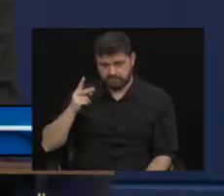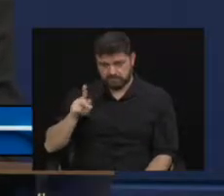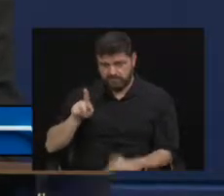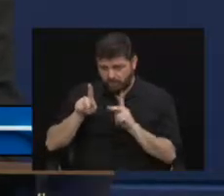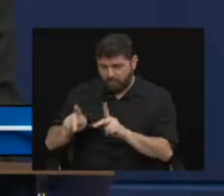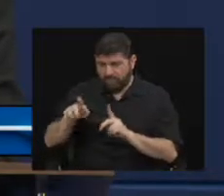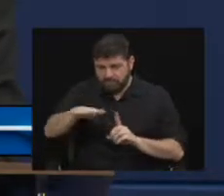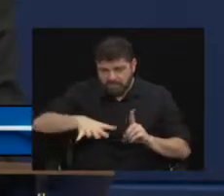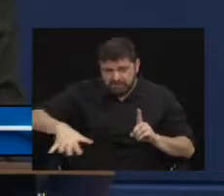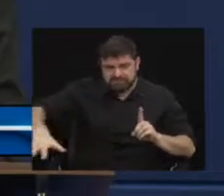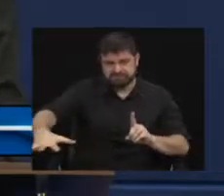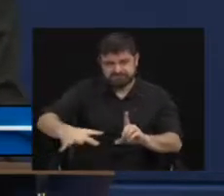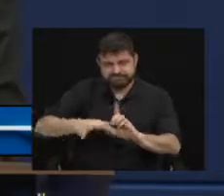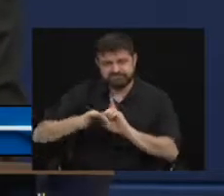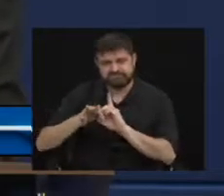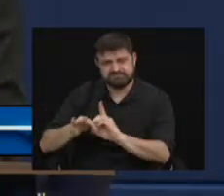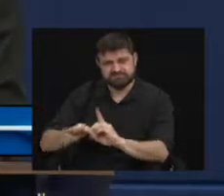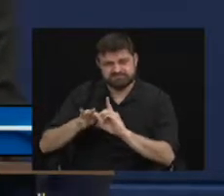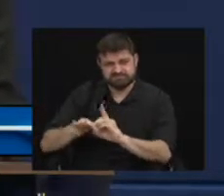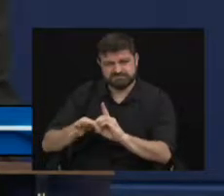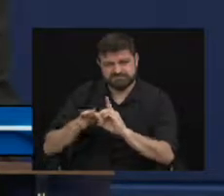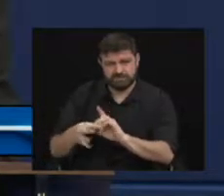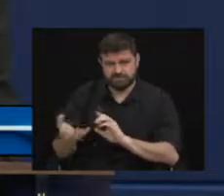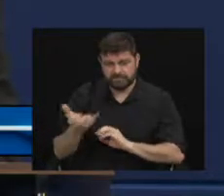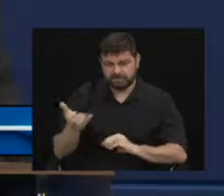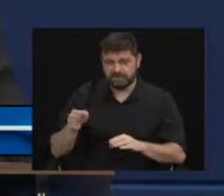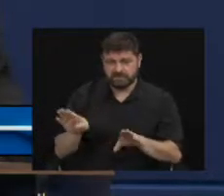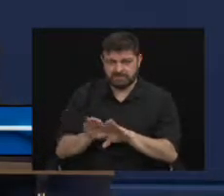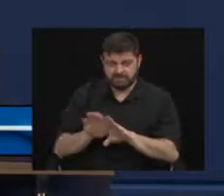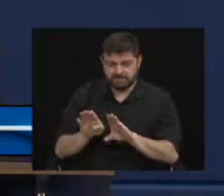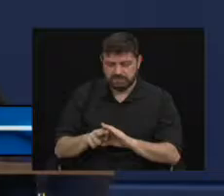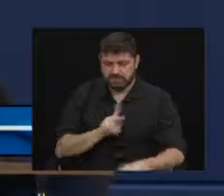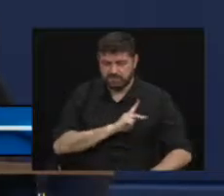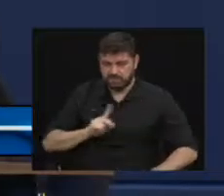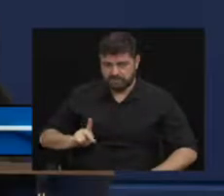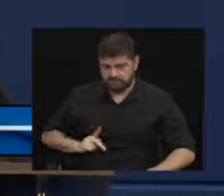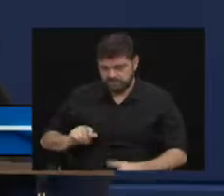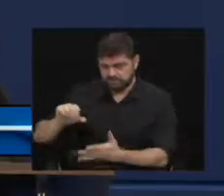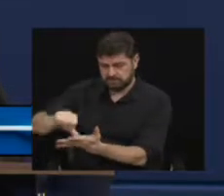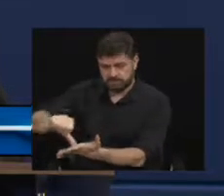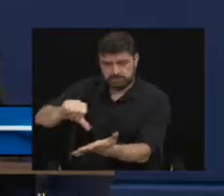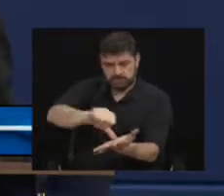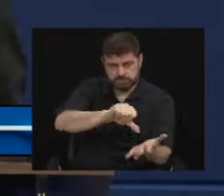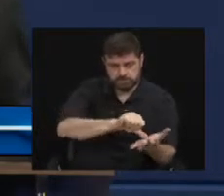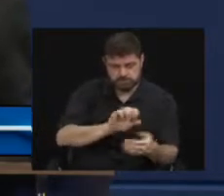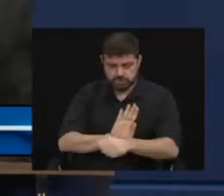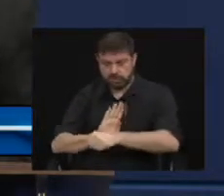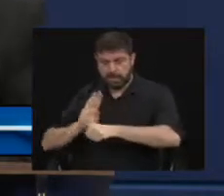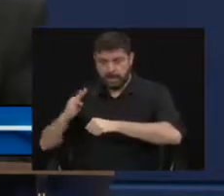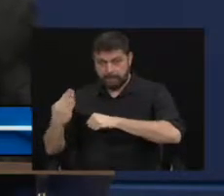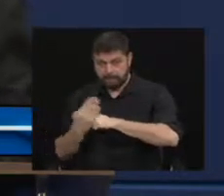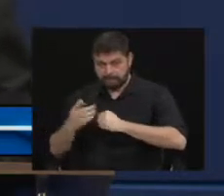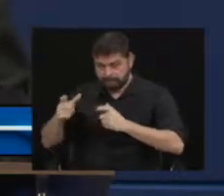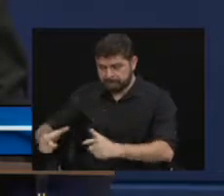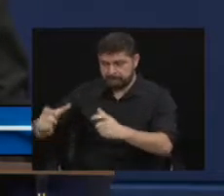sua cara aí para que tenha uma cidade mais humana, uma cidade mais